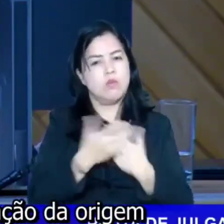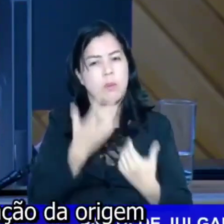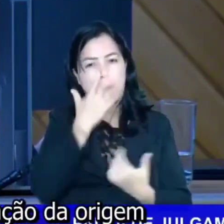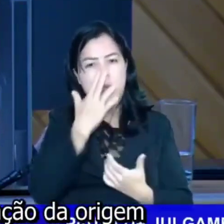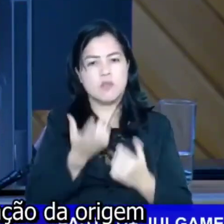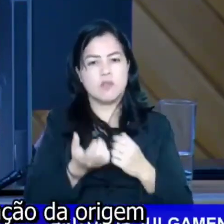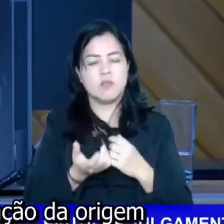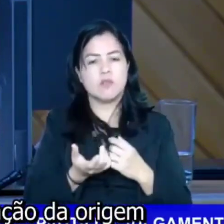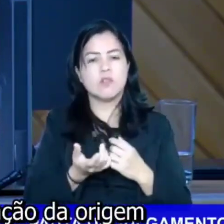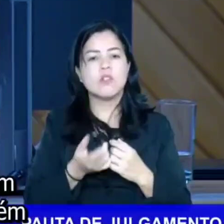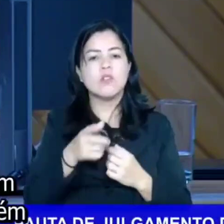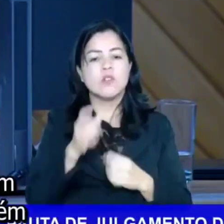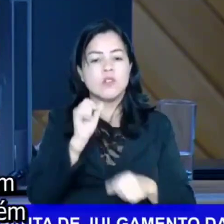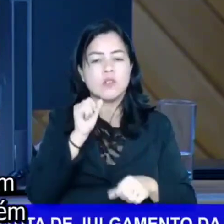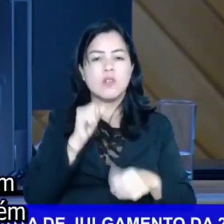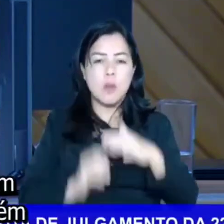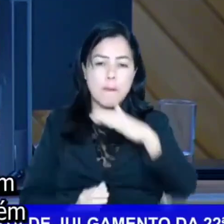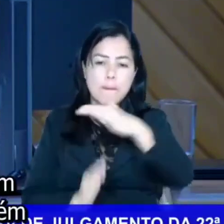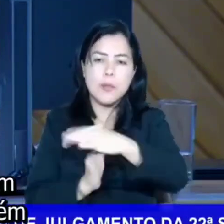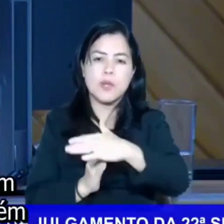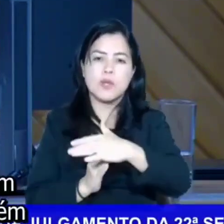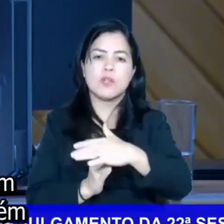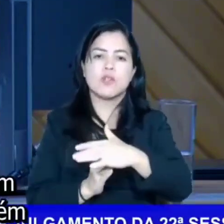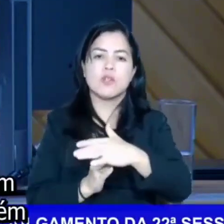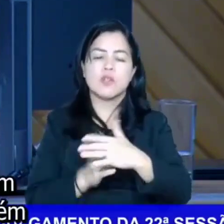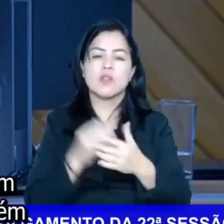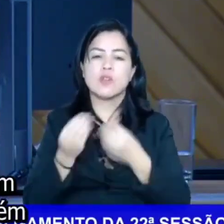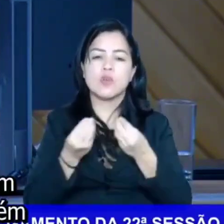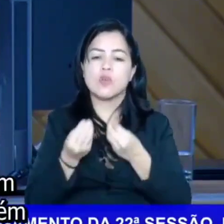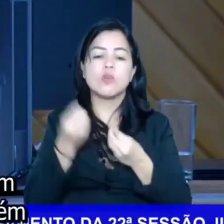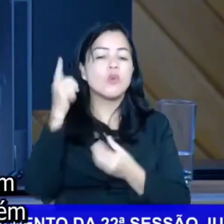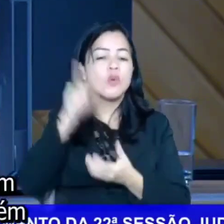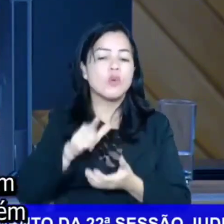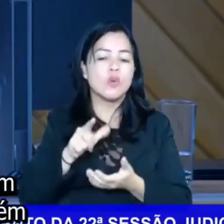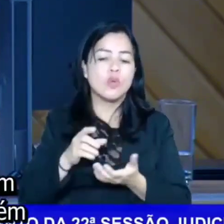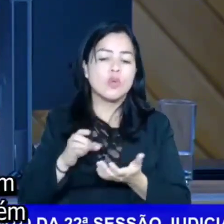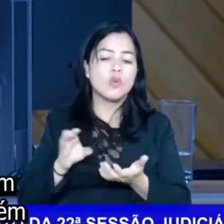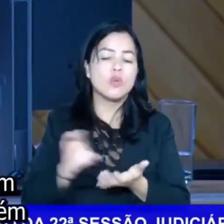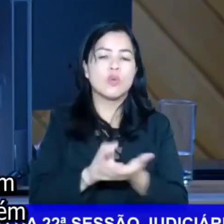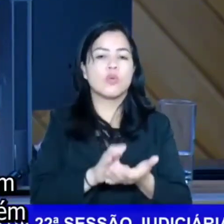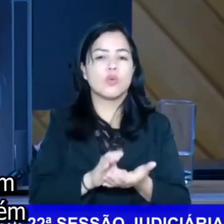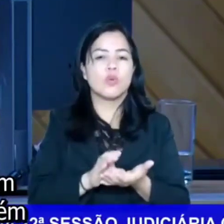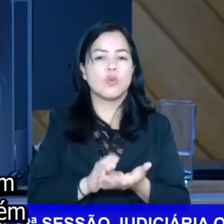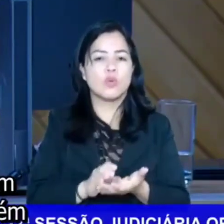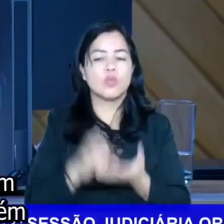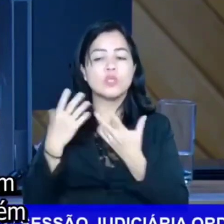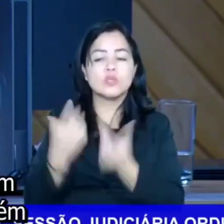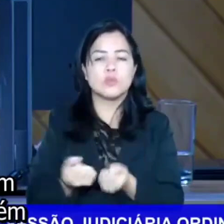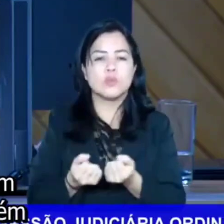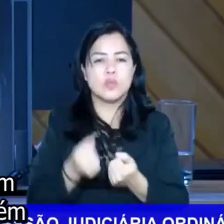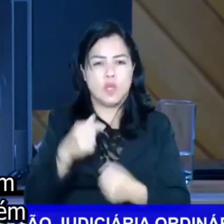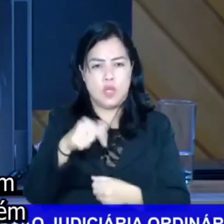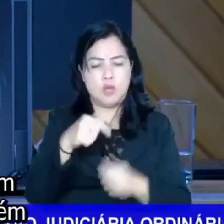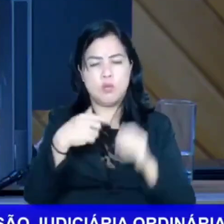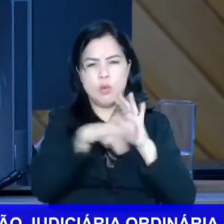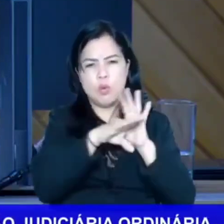devida fiscalização da origem e da destinação dos recursos que foram recebidos. E, acerca dessa matéria